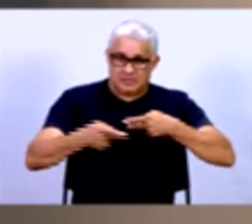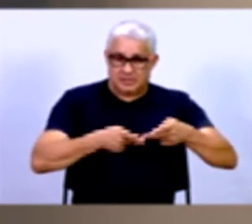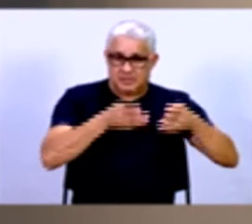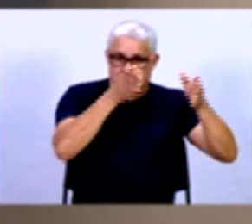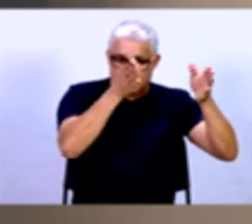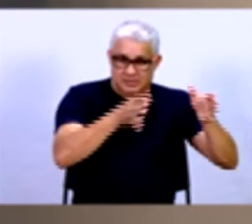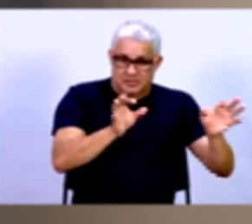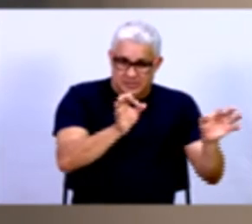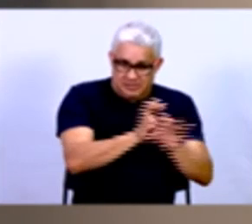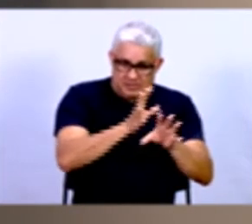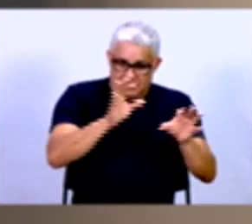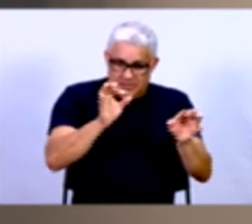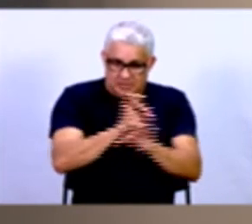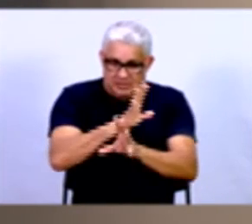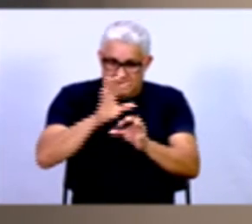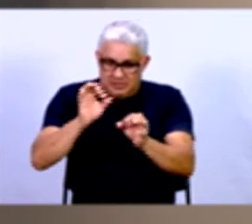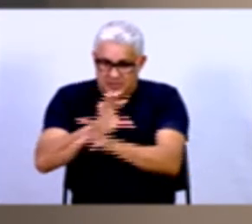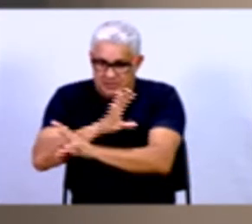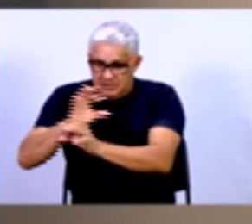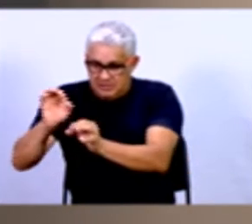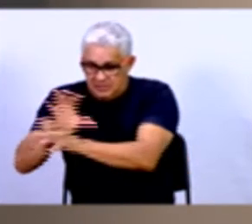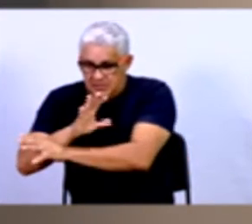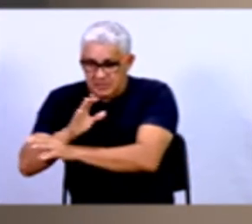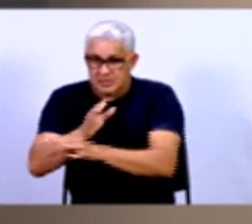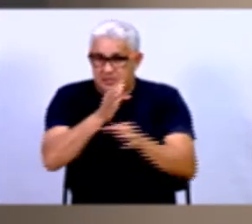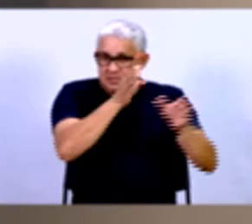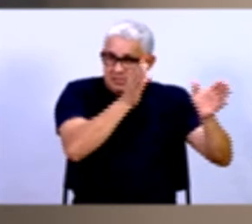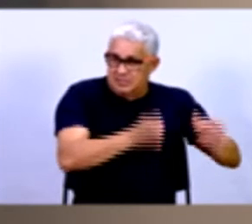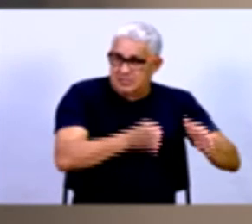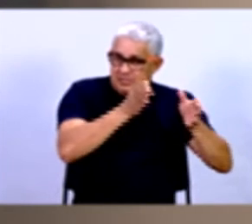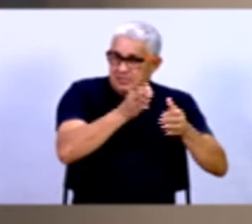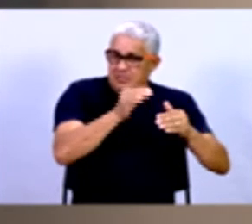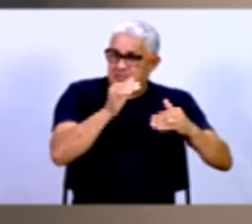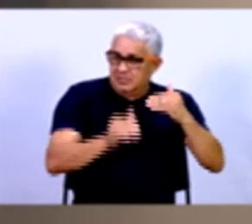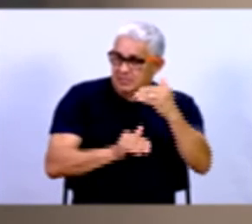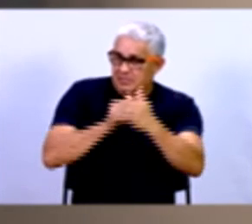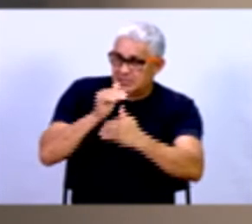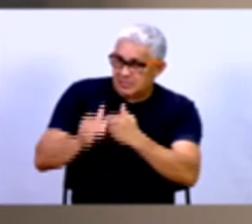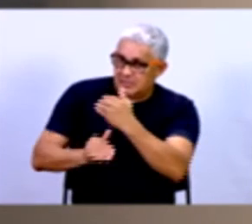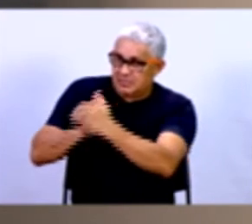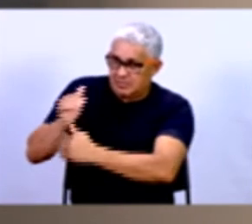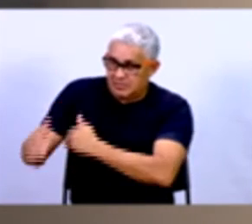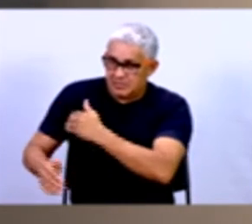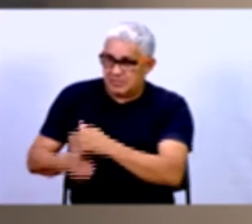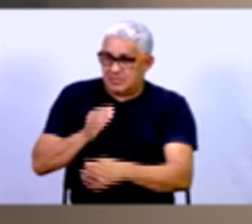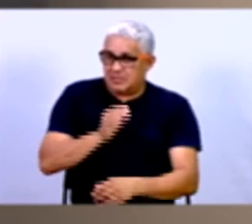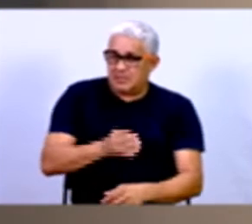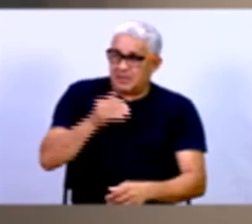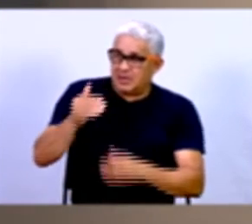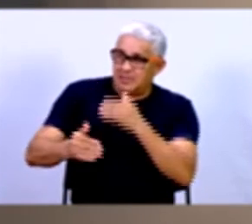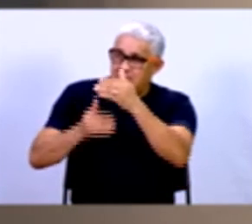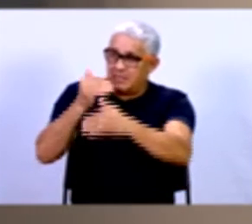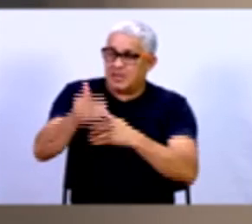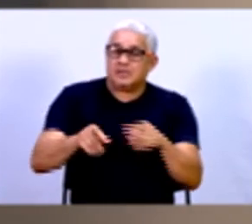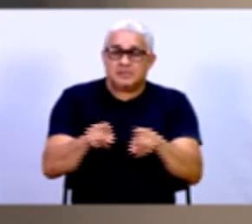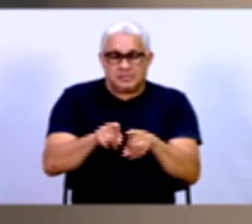passo para vocês e prosseguindo para o outro. E aqui é a mesma coisa. Vocês acham o cálculo da amplitude, vocês vão